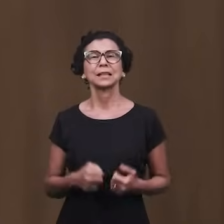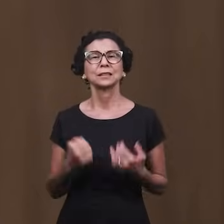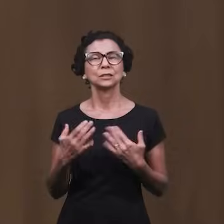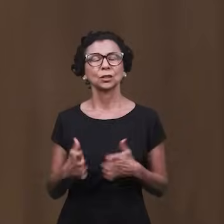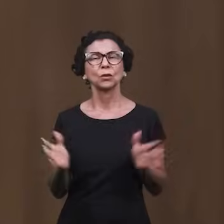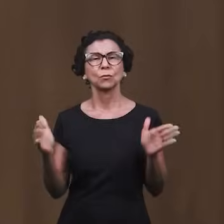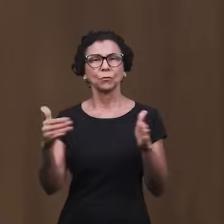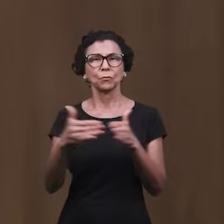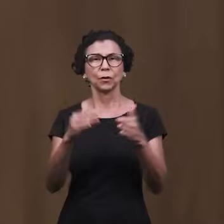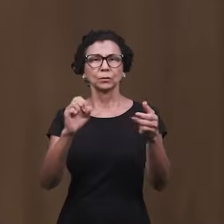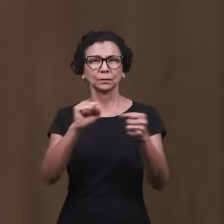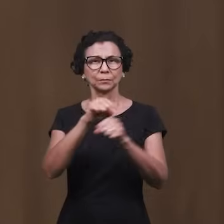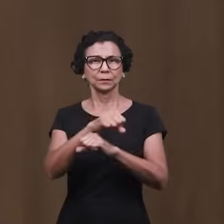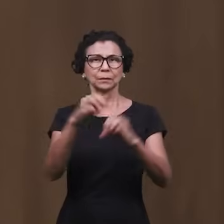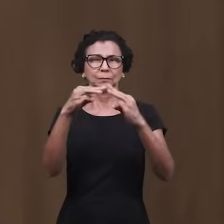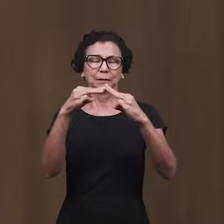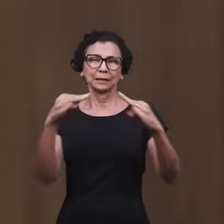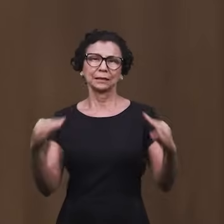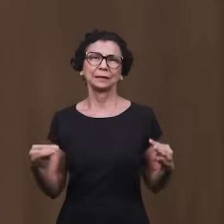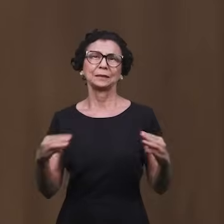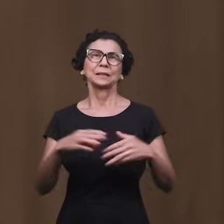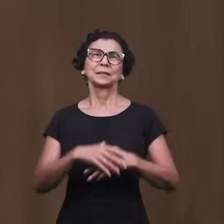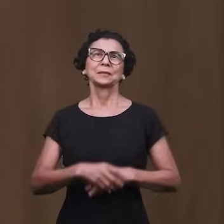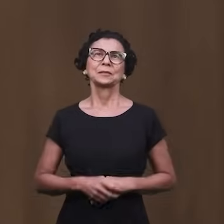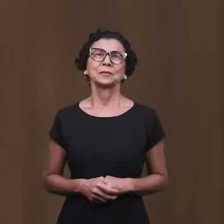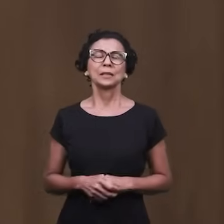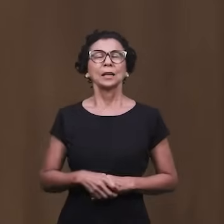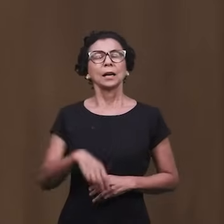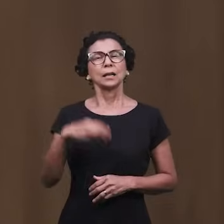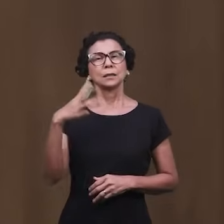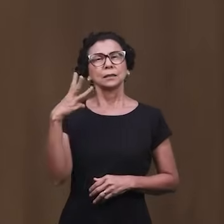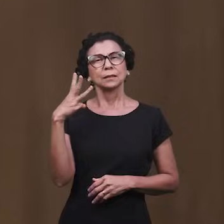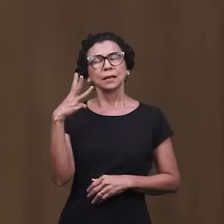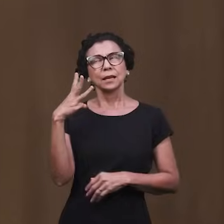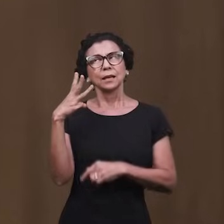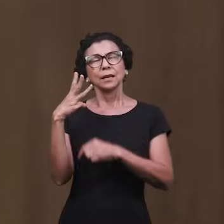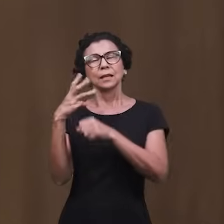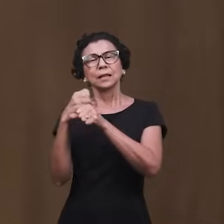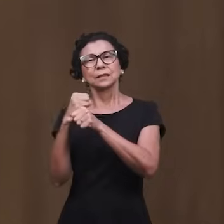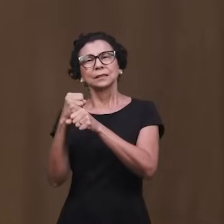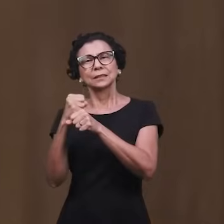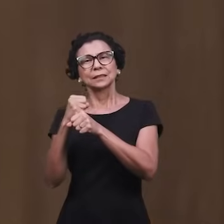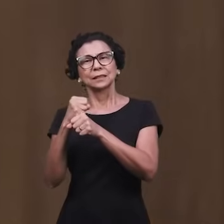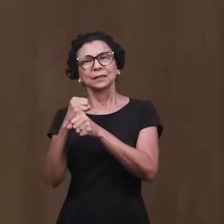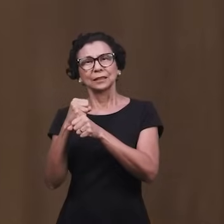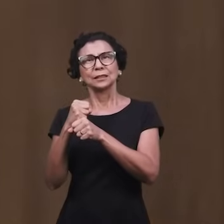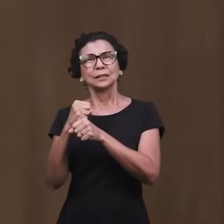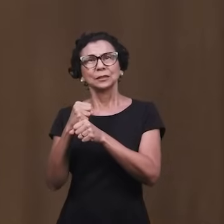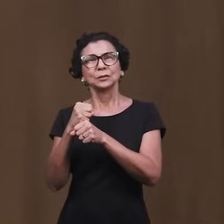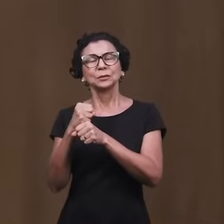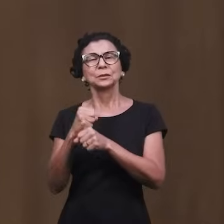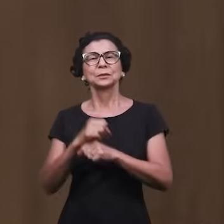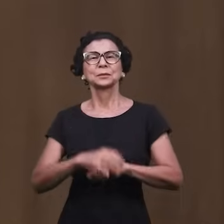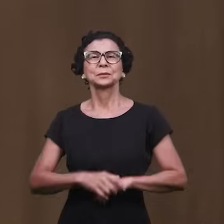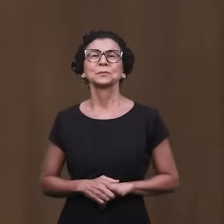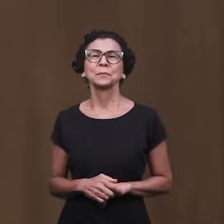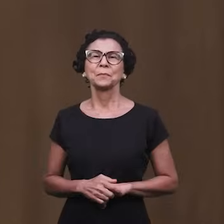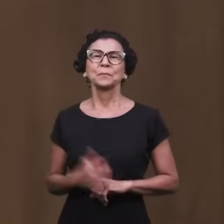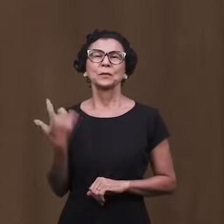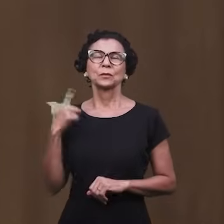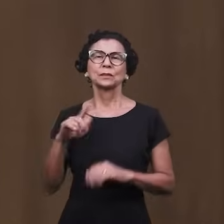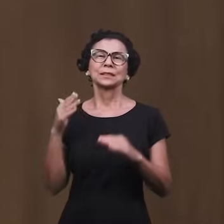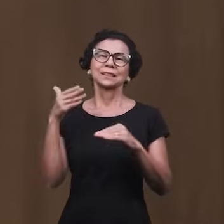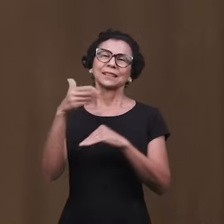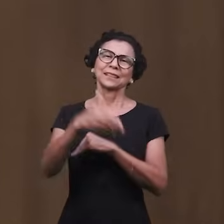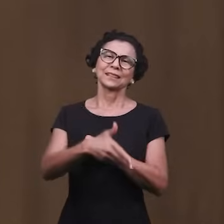os seminários, para subir para o grupo do Manaim. E aí, quando se passaram 3 anos do técnico, eu consegui, fiz audição para o grupo, e